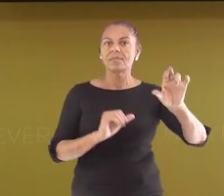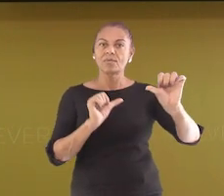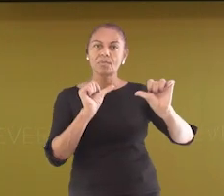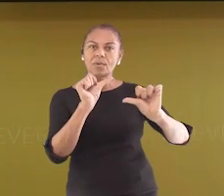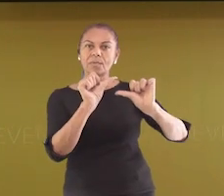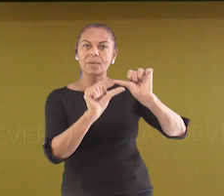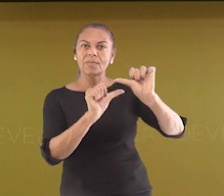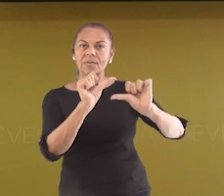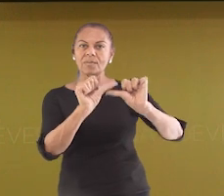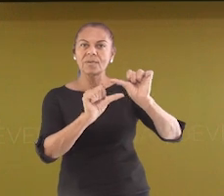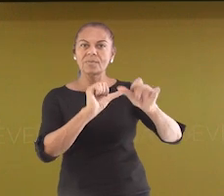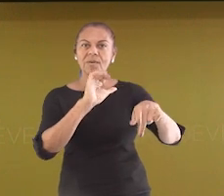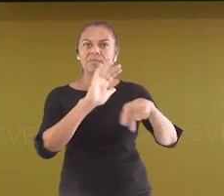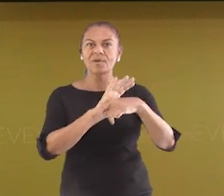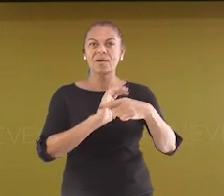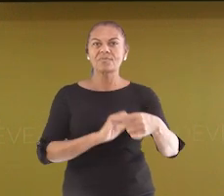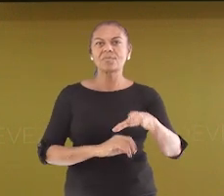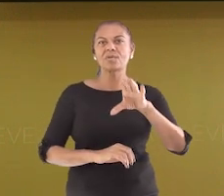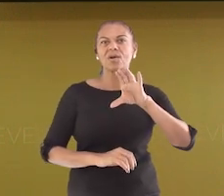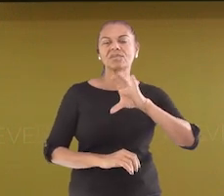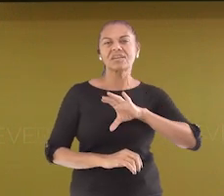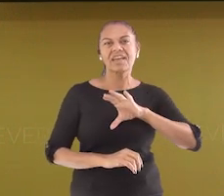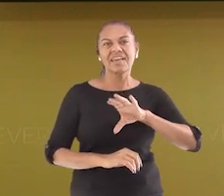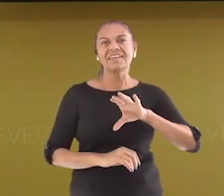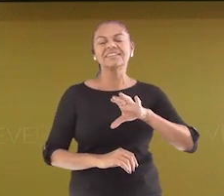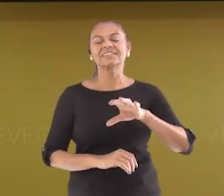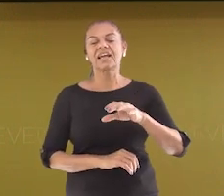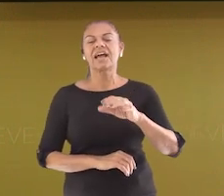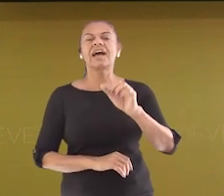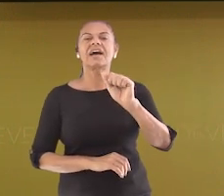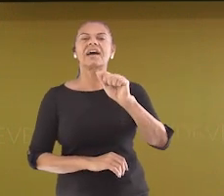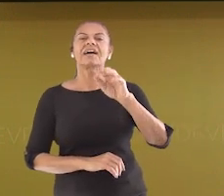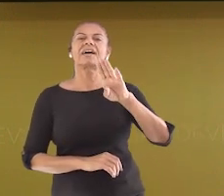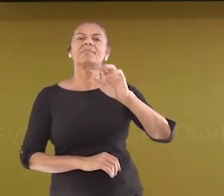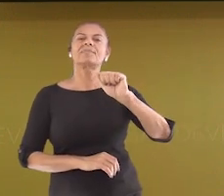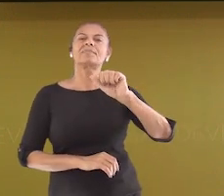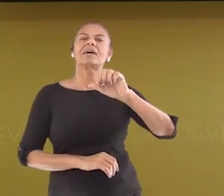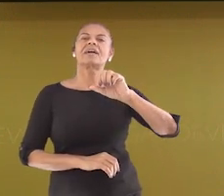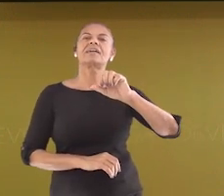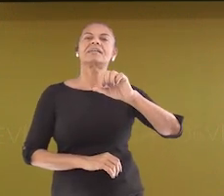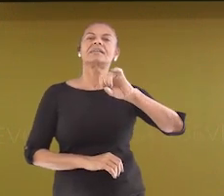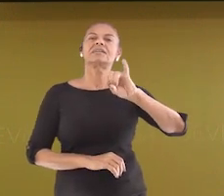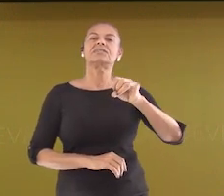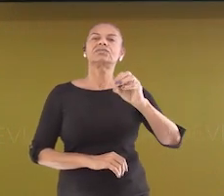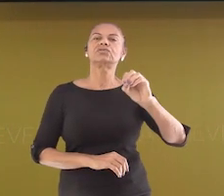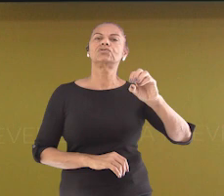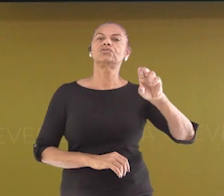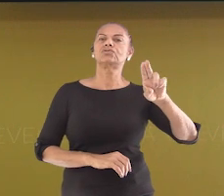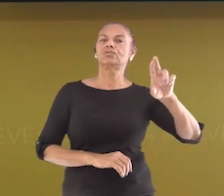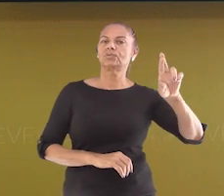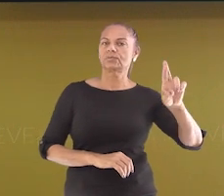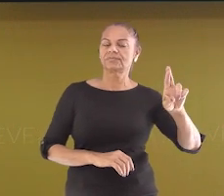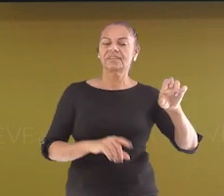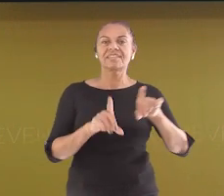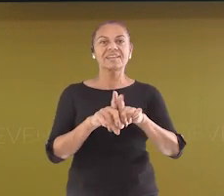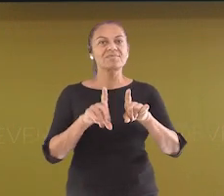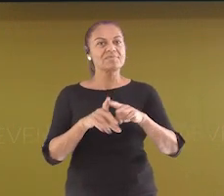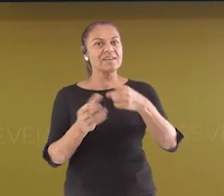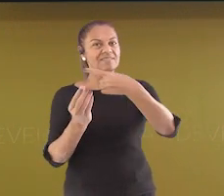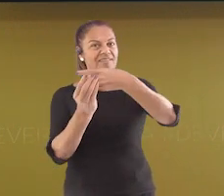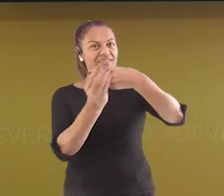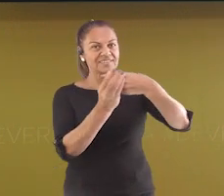de recebermos a pronúncia e escrita em português de abajur. O nosso querido cachorro-quente tem uma